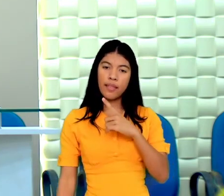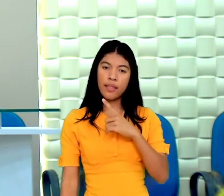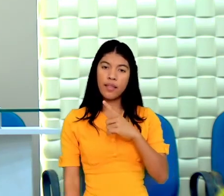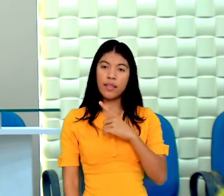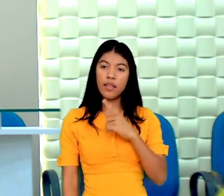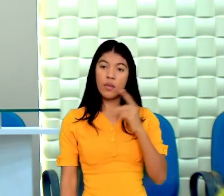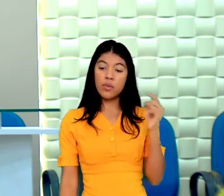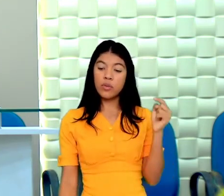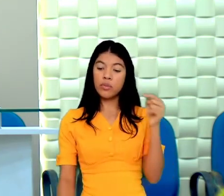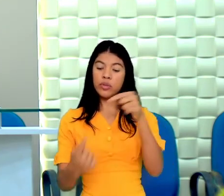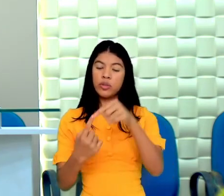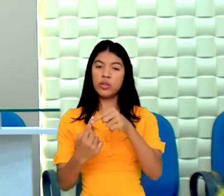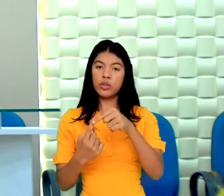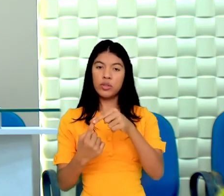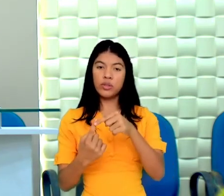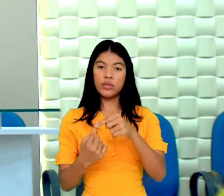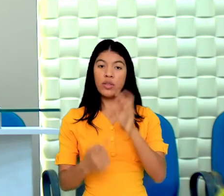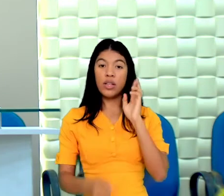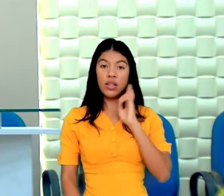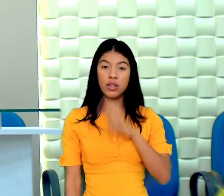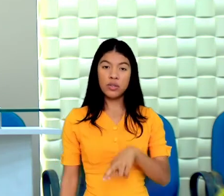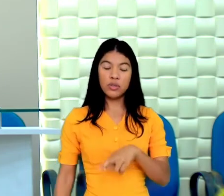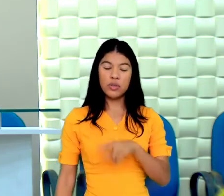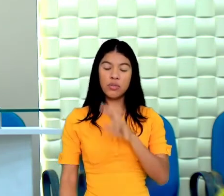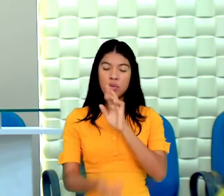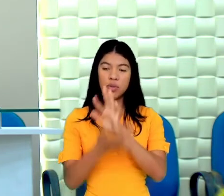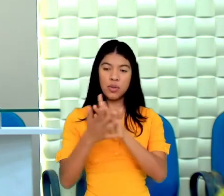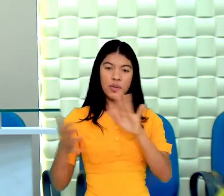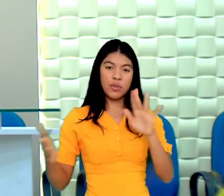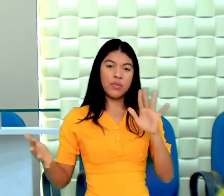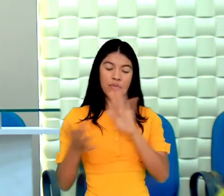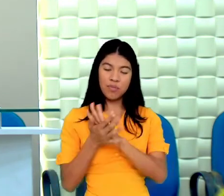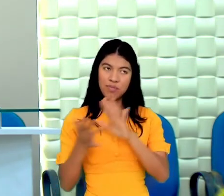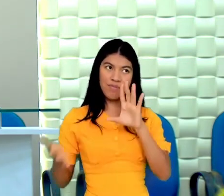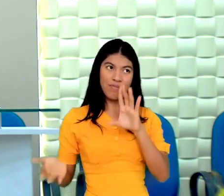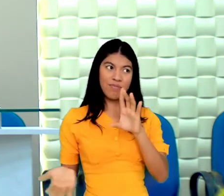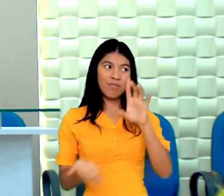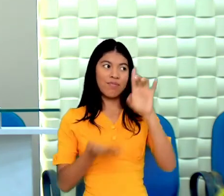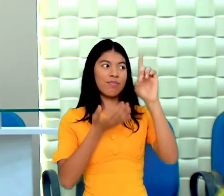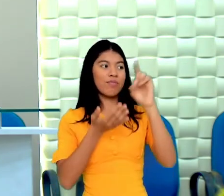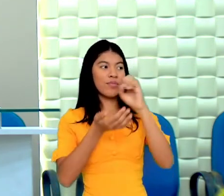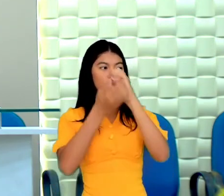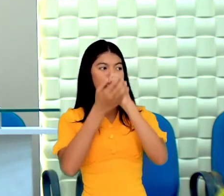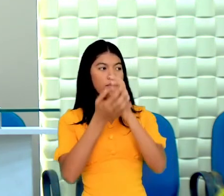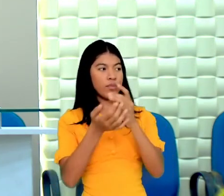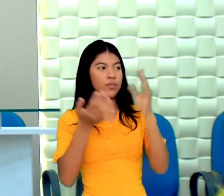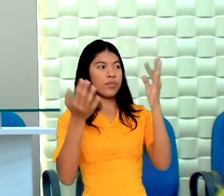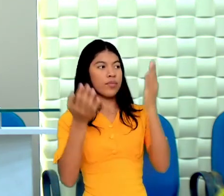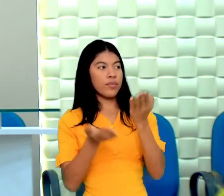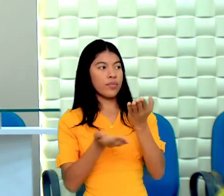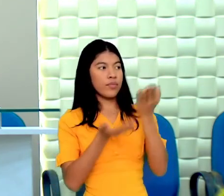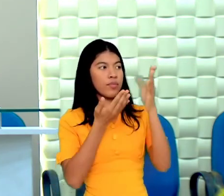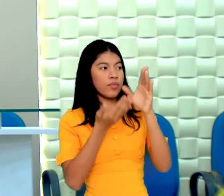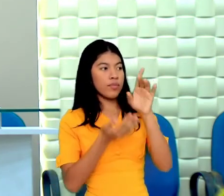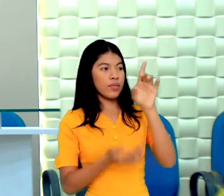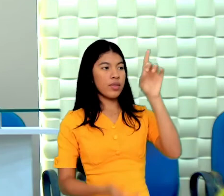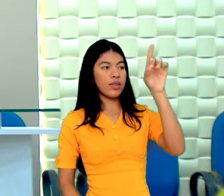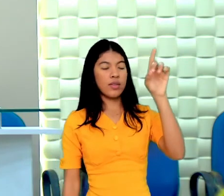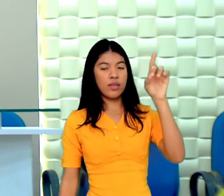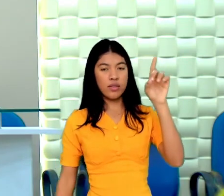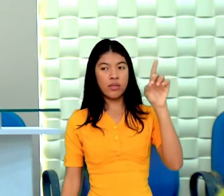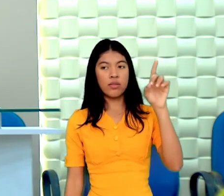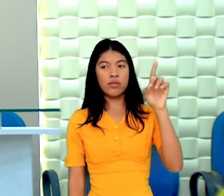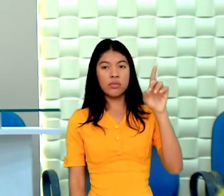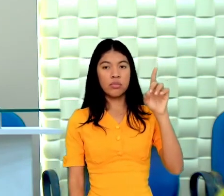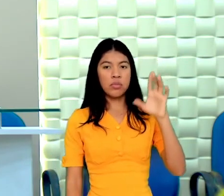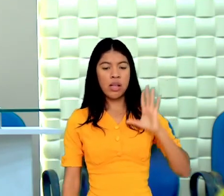louvar a Deus, para engrandecer o nome do Senhor, para dar glórias ao seu santo nome por esta tão